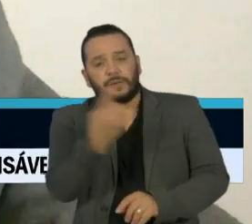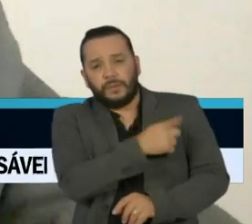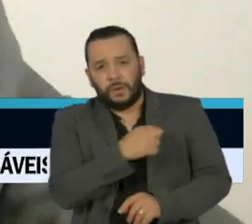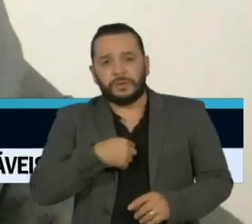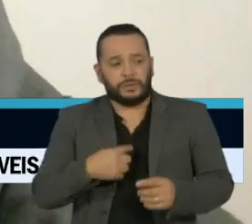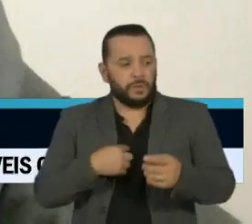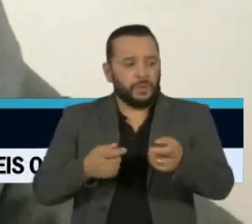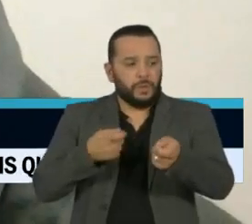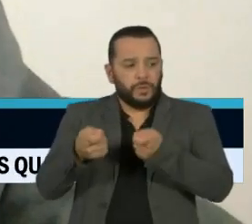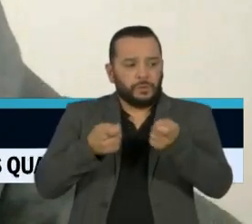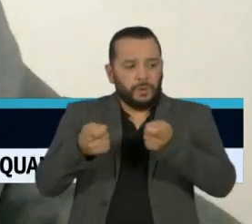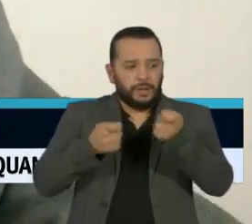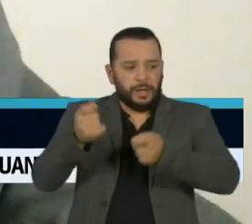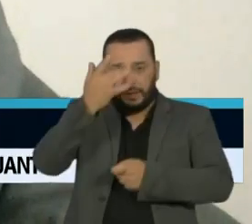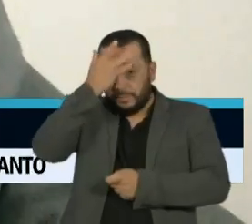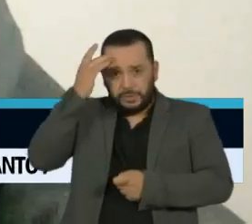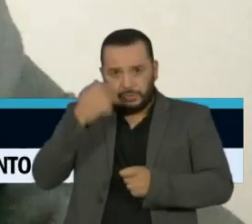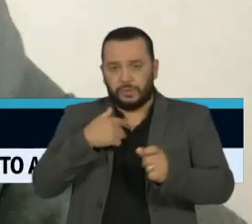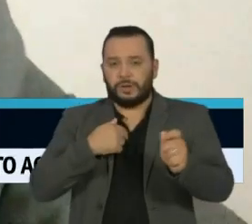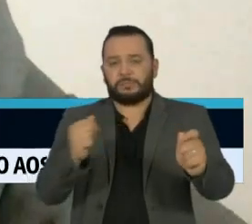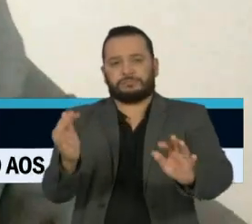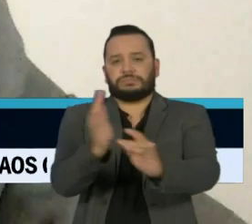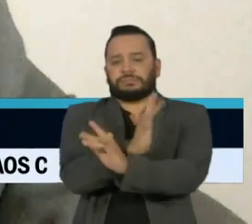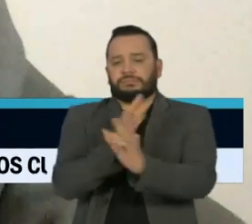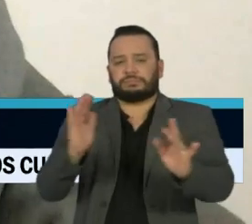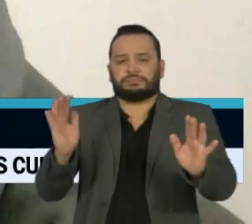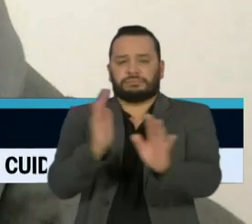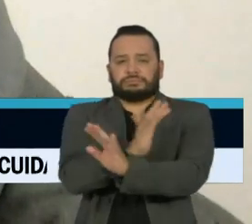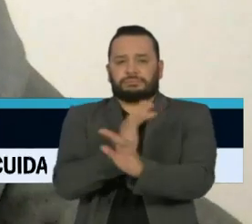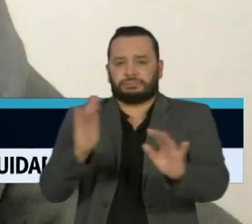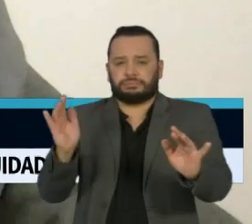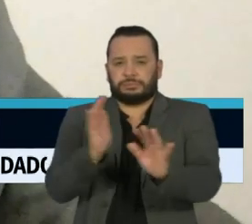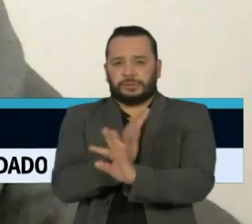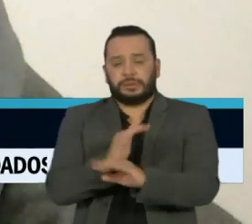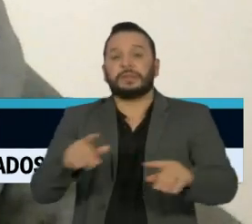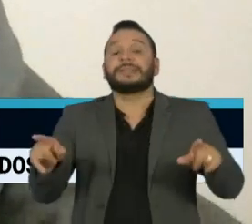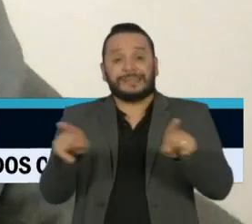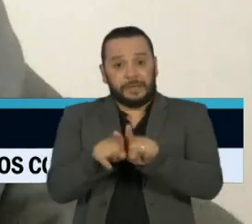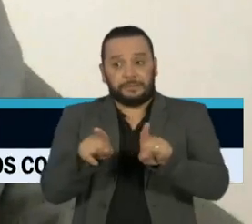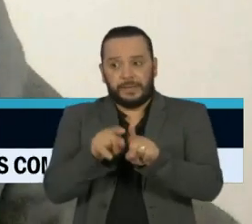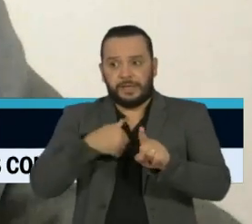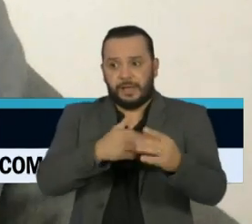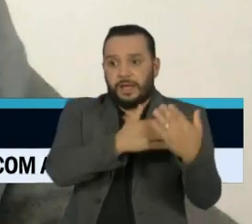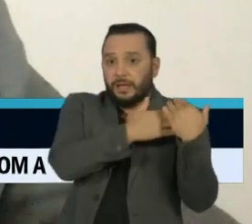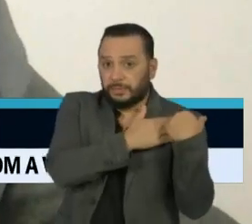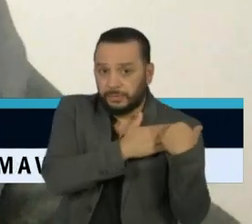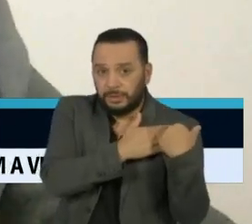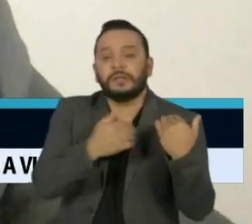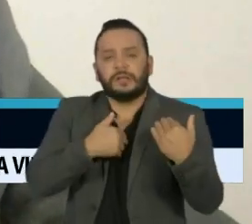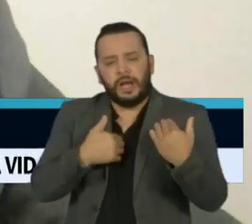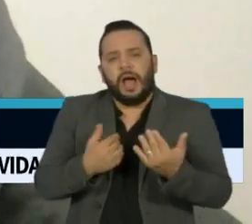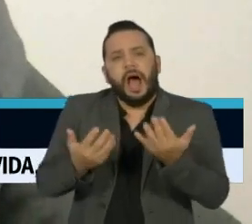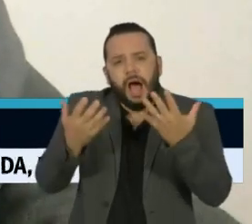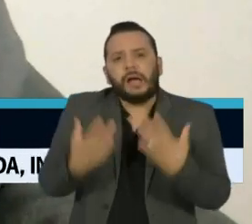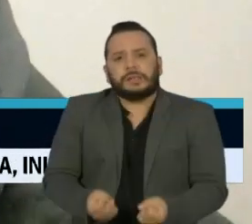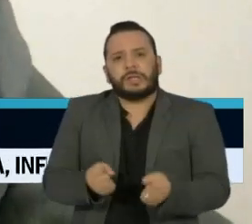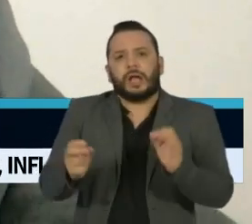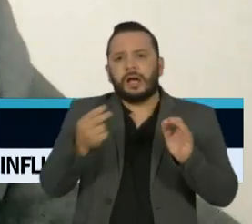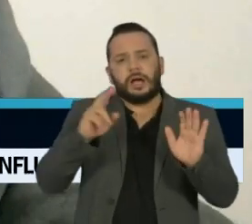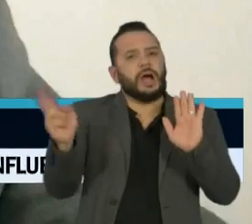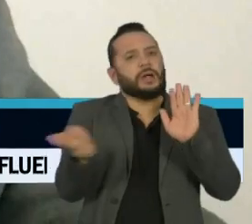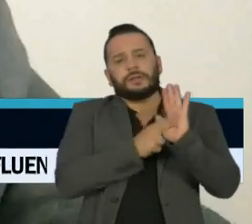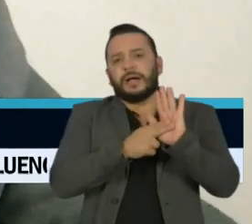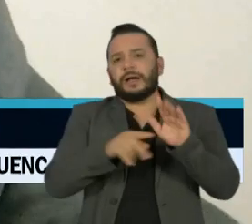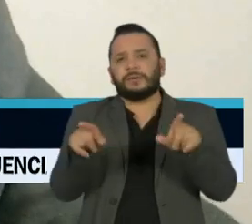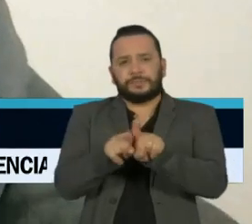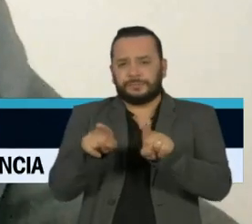de pessoas para diminuir a taxa de contágio. E, de outro lado, nós precisamos assumir a responsabilidade, trazer para dentro do país o